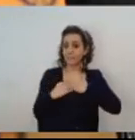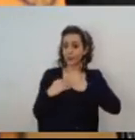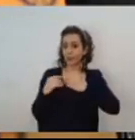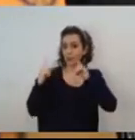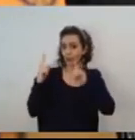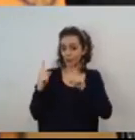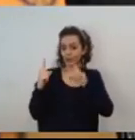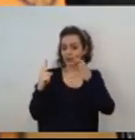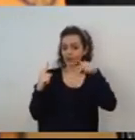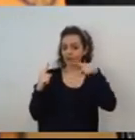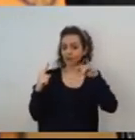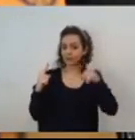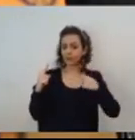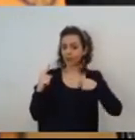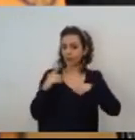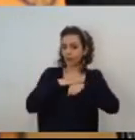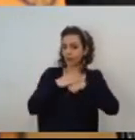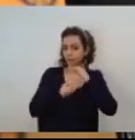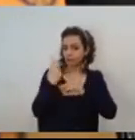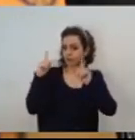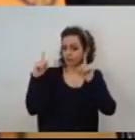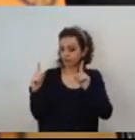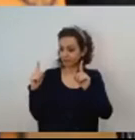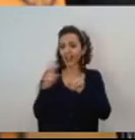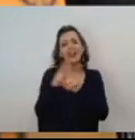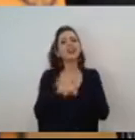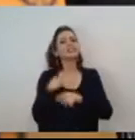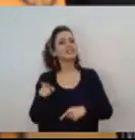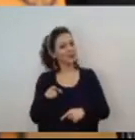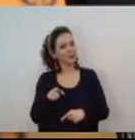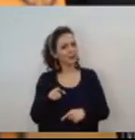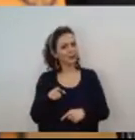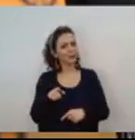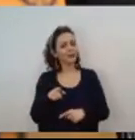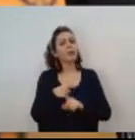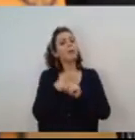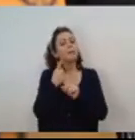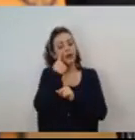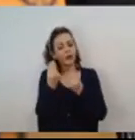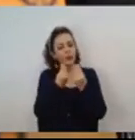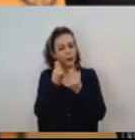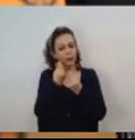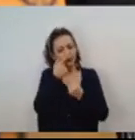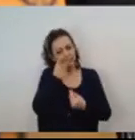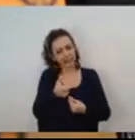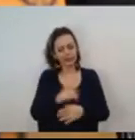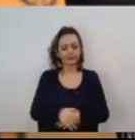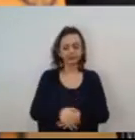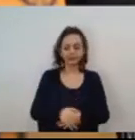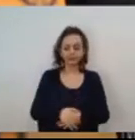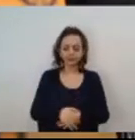e quando eu assinei Esse contrato com o Carrefour a partir desse momento olha que coisa